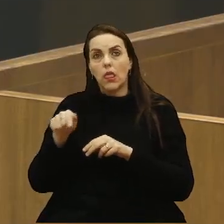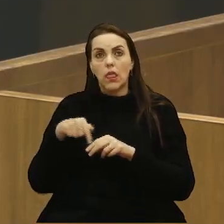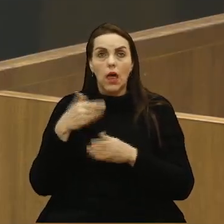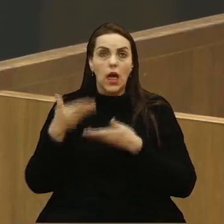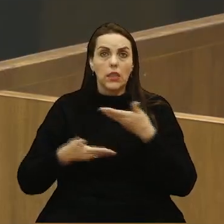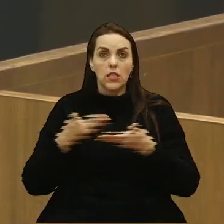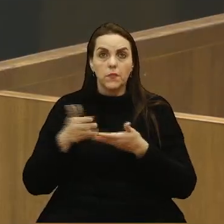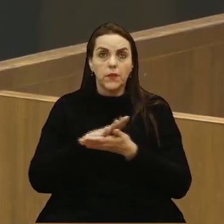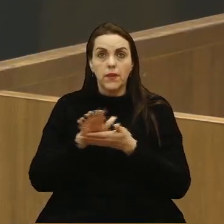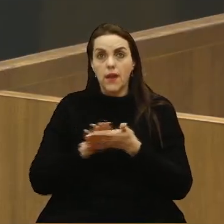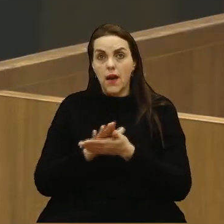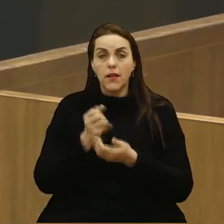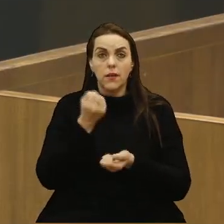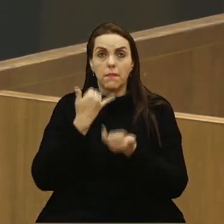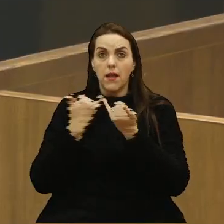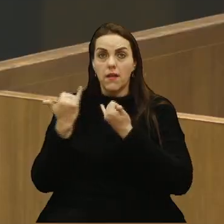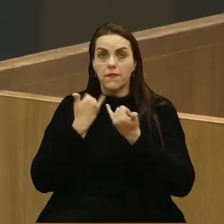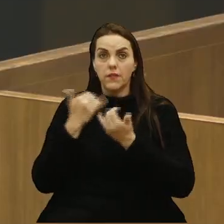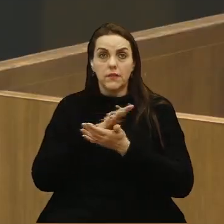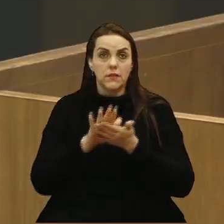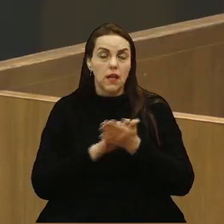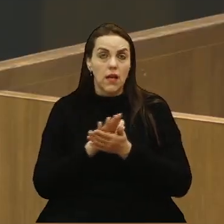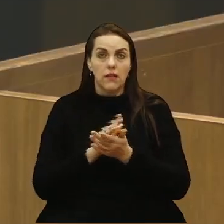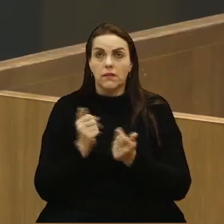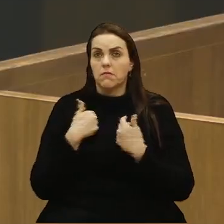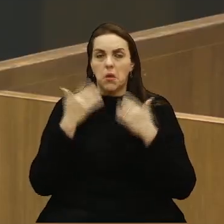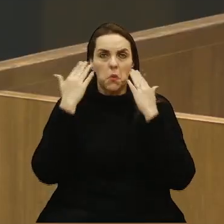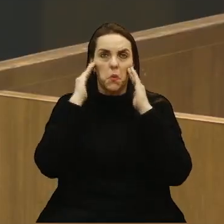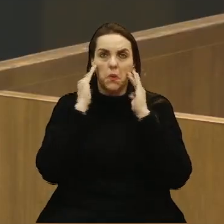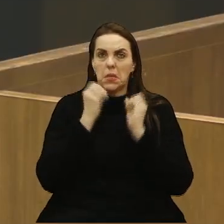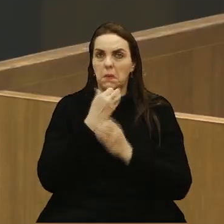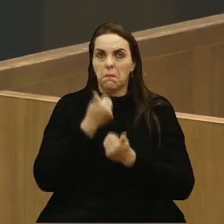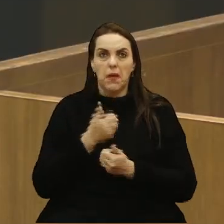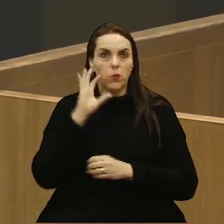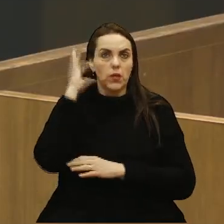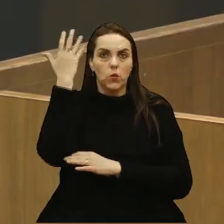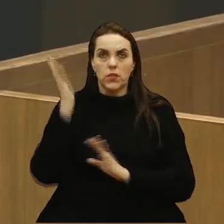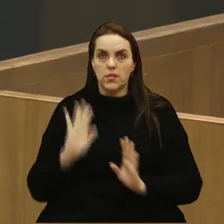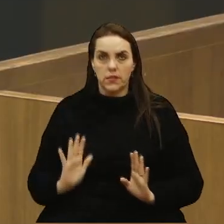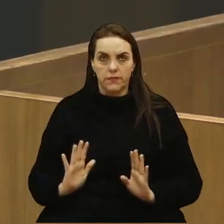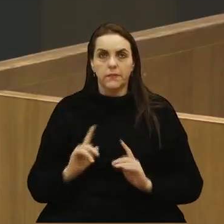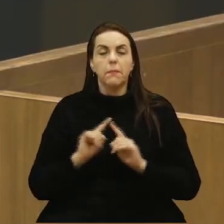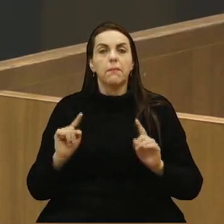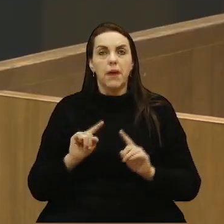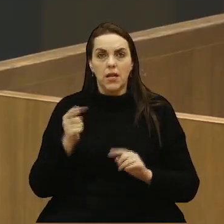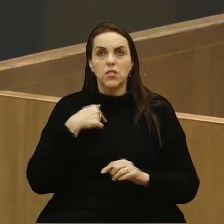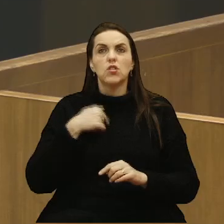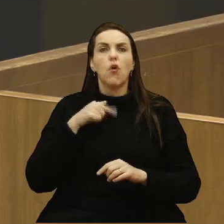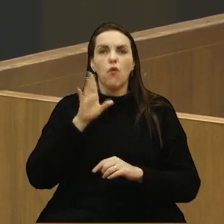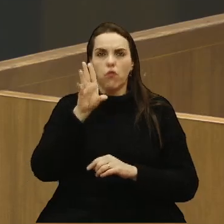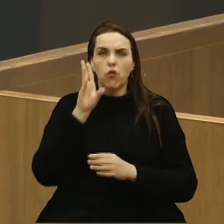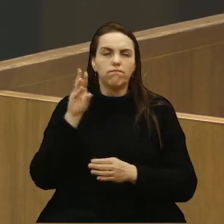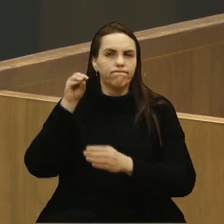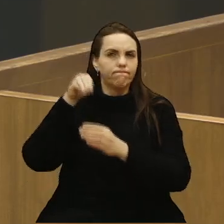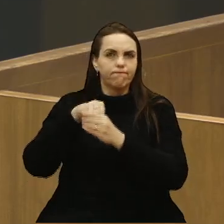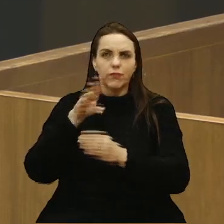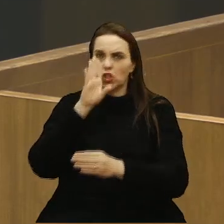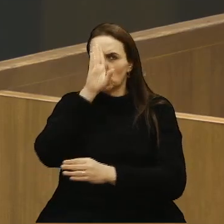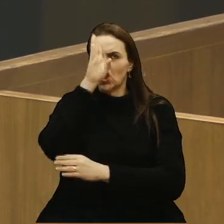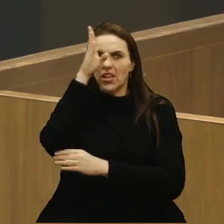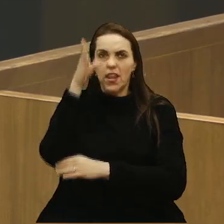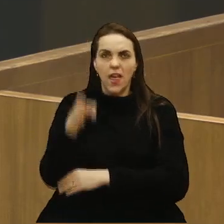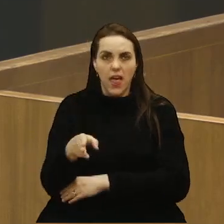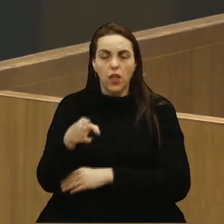ninguém mais me fala as coisas. Eu não entendo muito bem o que está acontecendo, mas eu vou na fonte. Então, eu fui direto